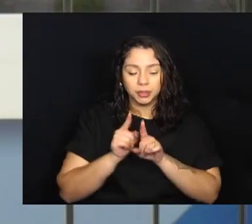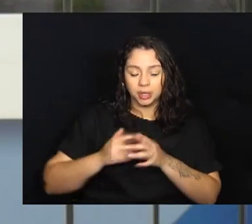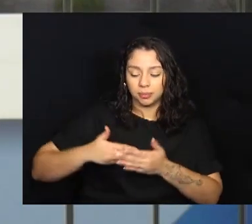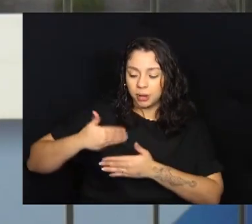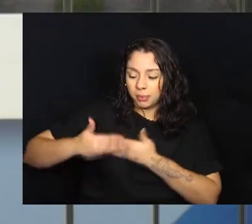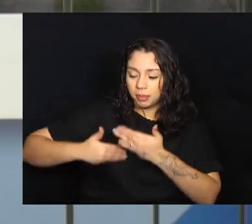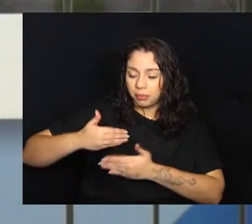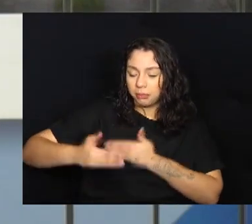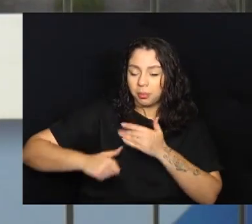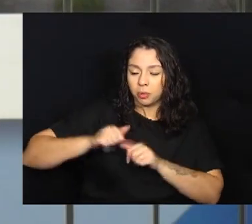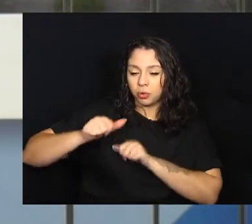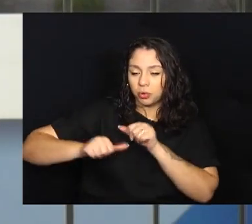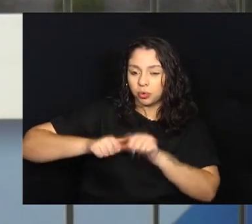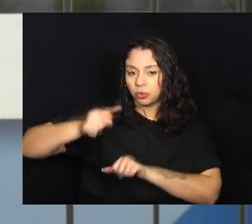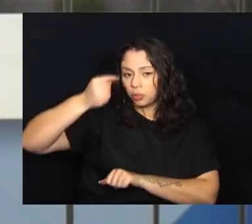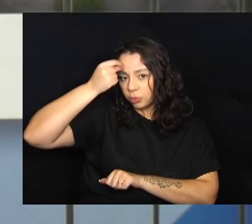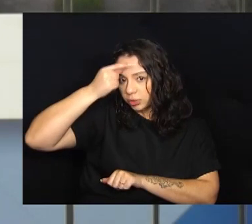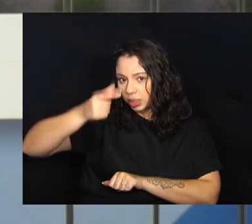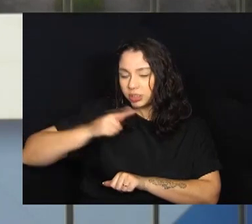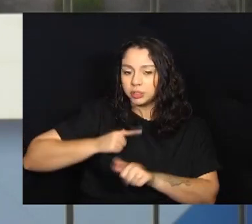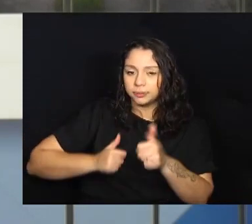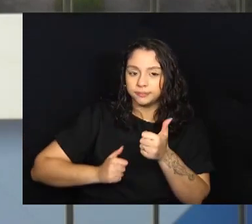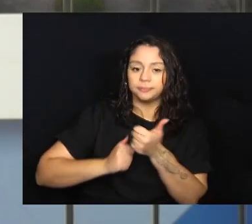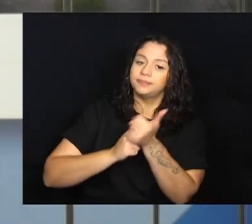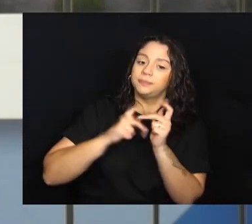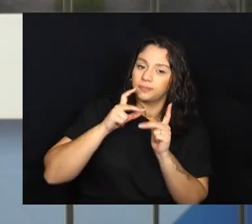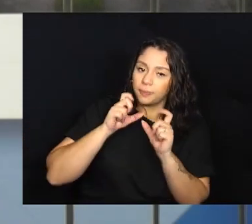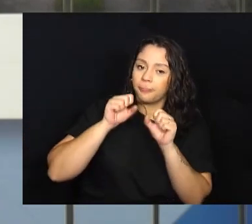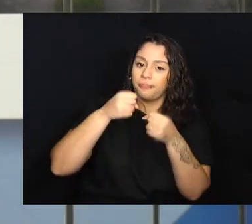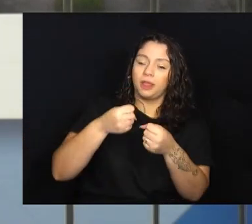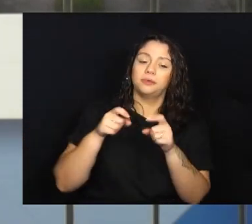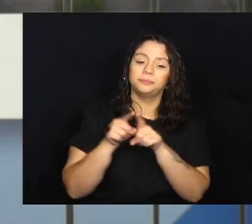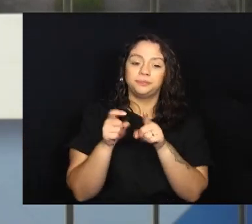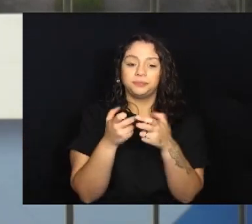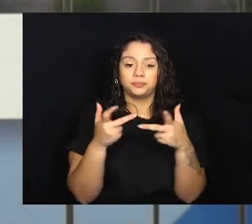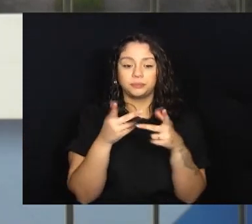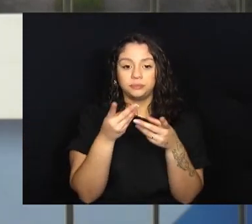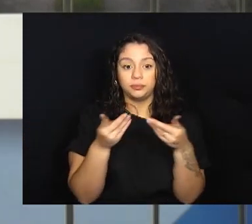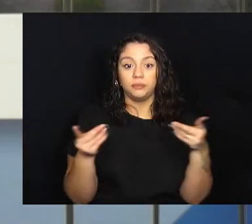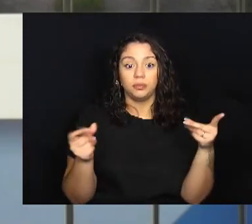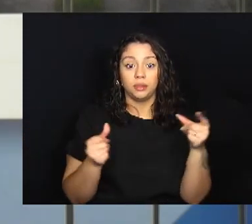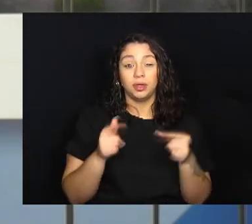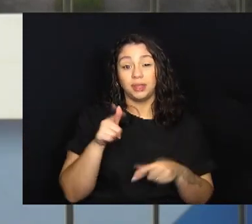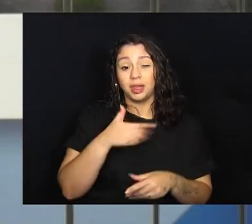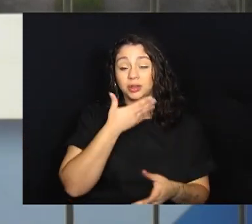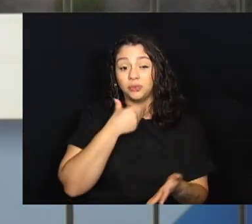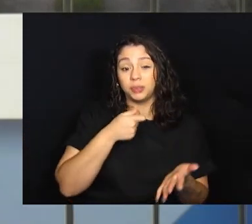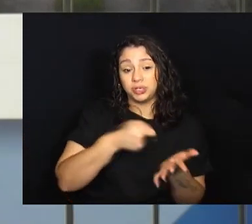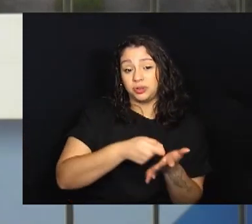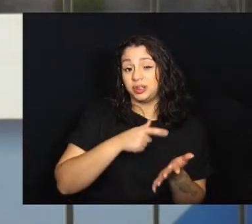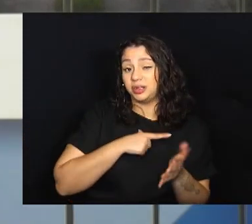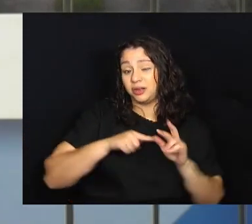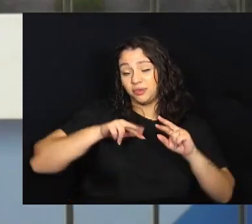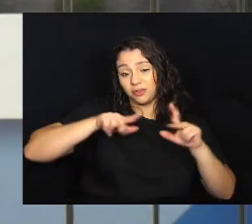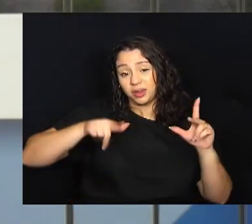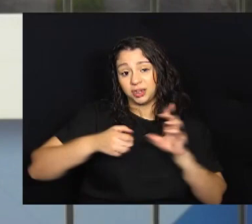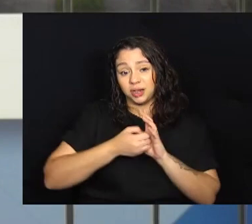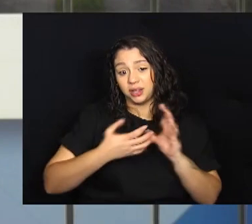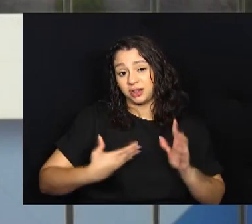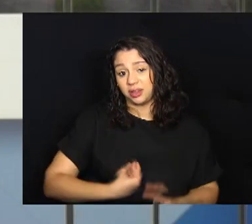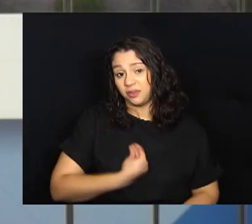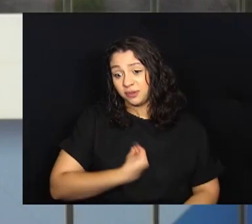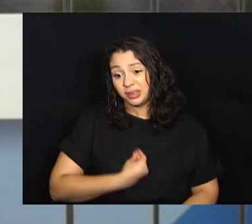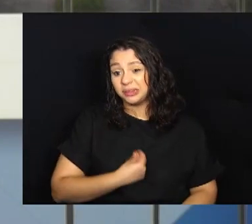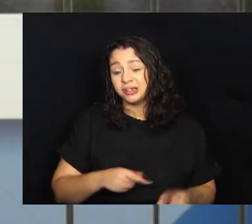de mudanças culturais, de fortalecimento, de desconstrução do machismo que aparece em todos os aspectos da vida, inclusive